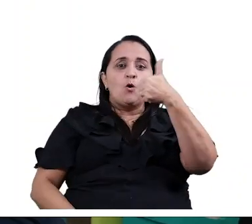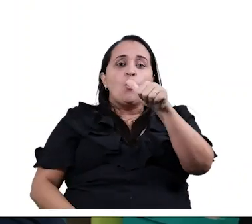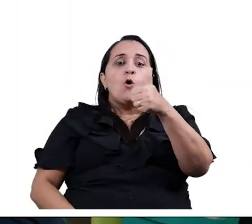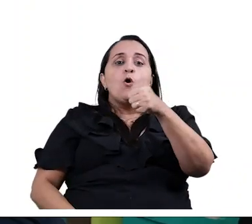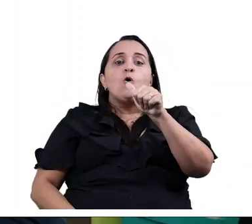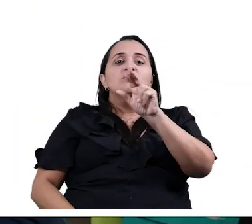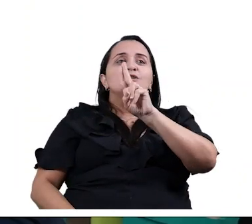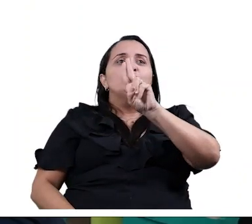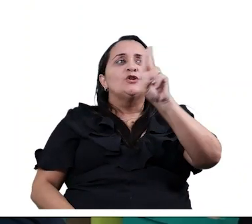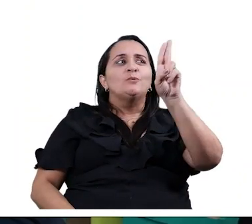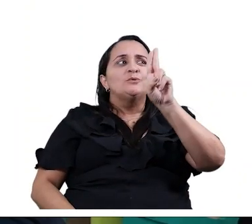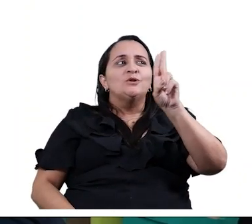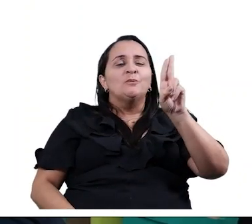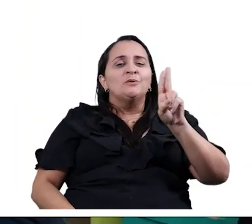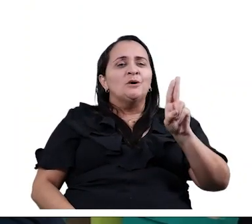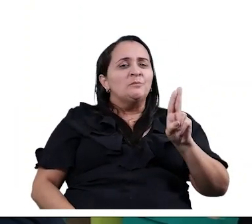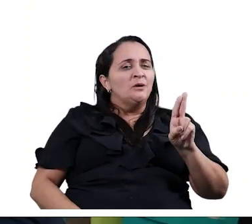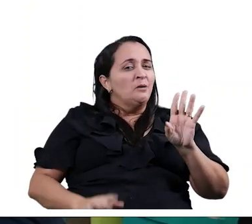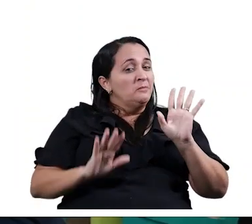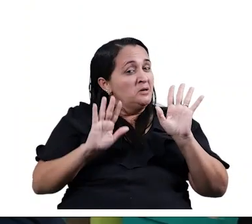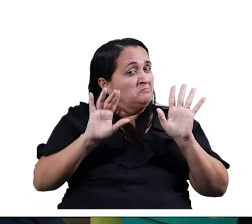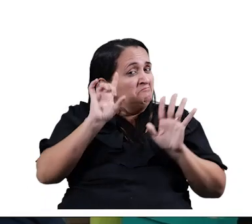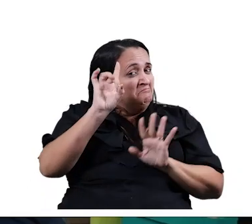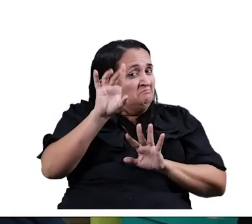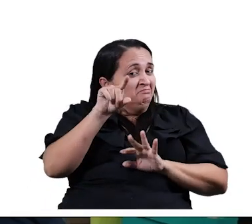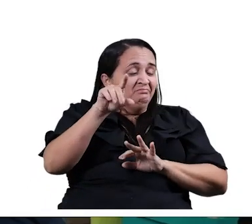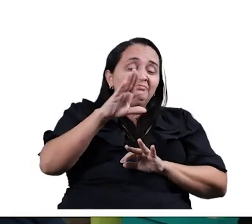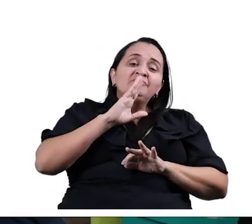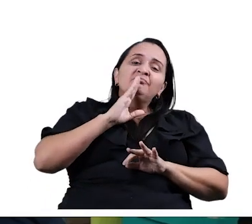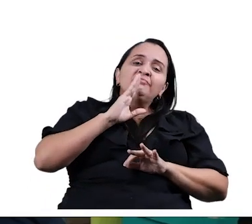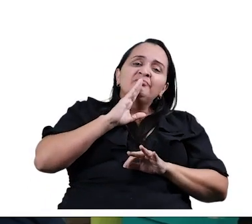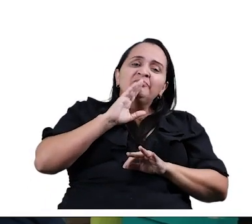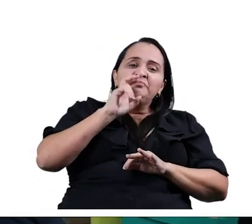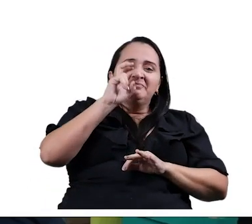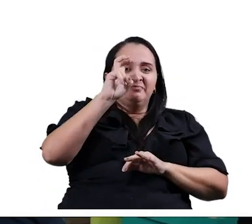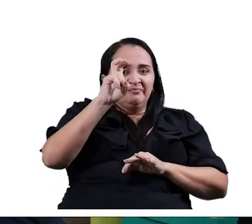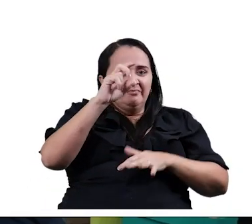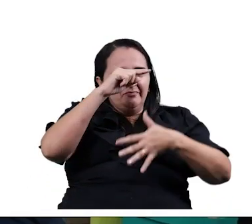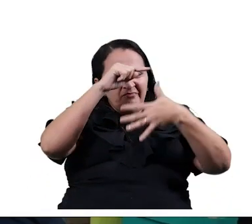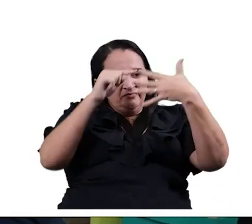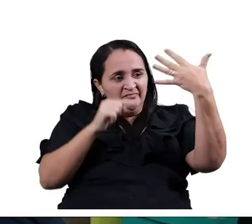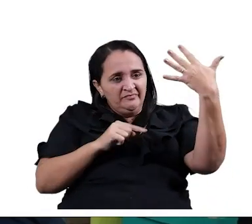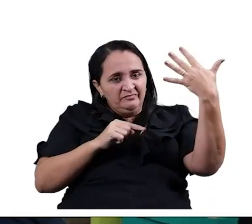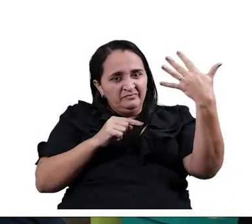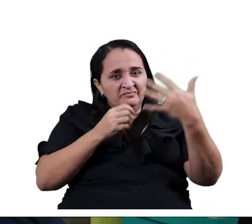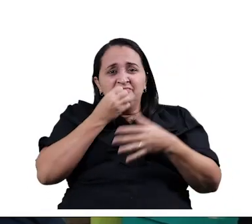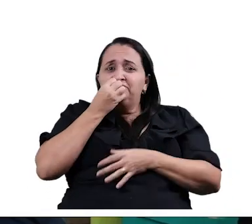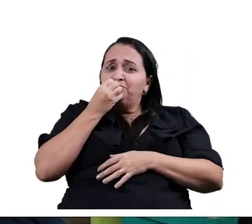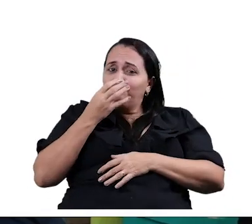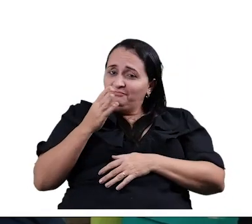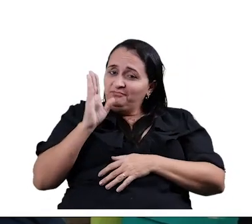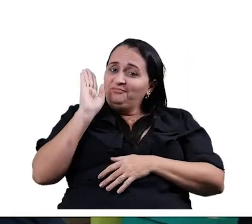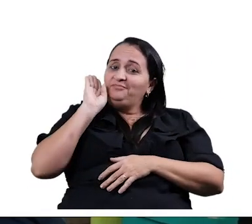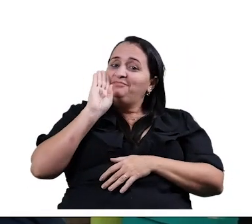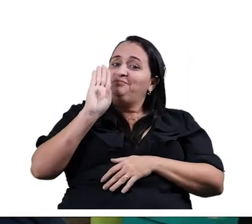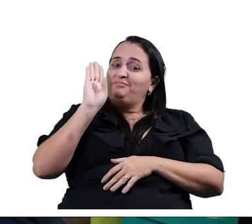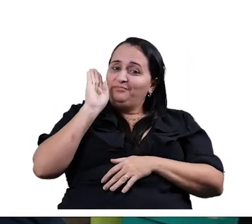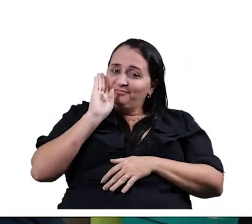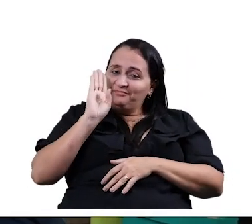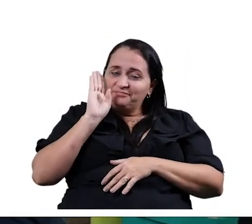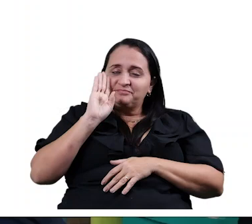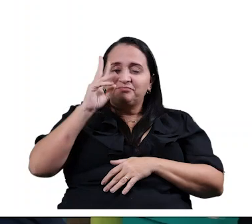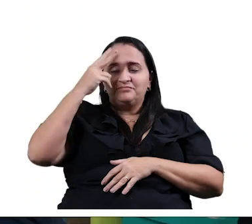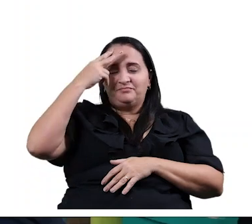coloquei aqui, você conhece pelo menos 5, você tem uma relação bem legal